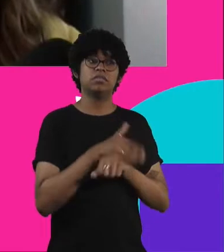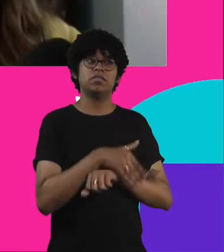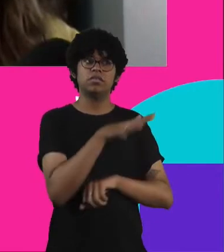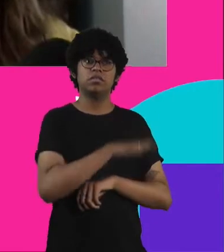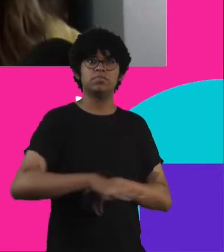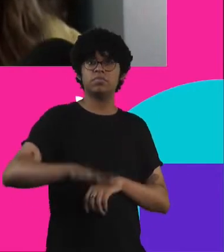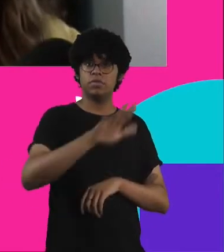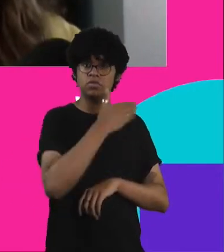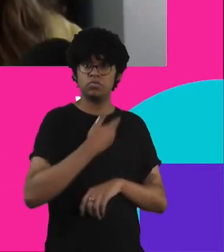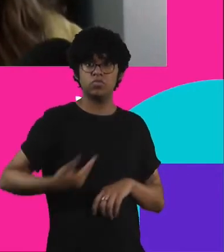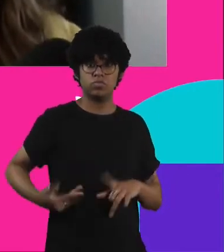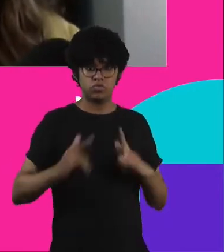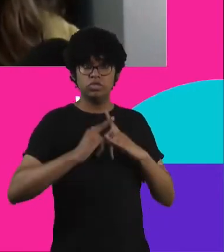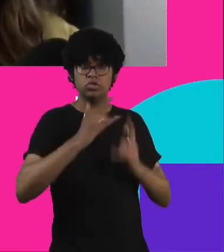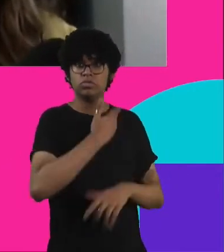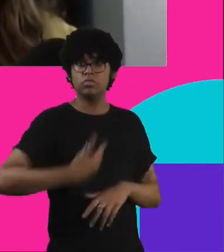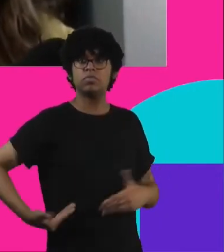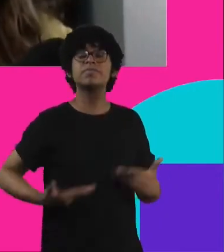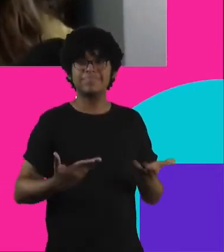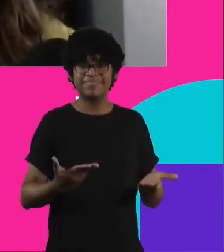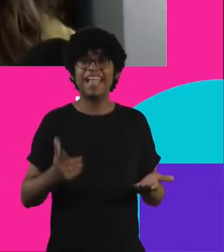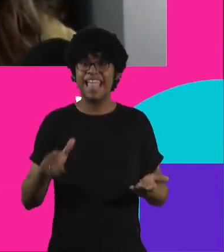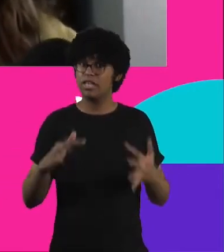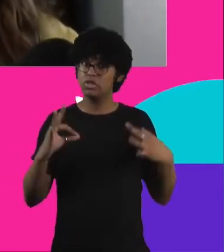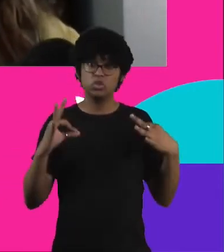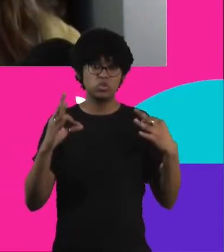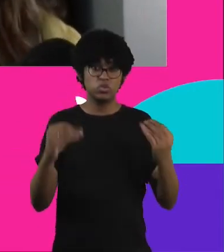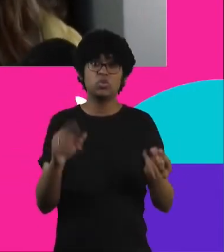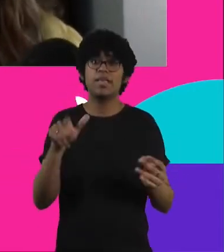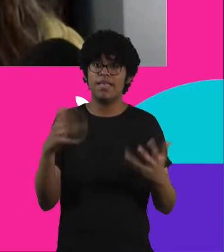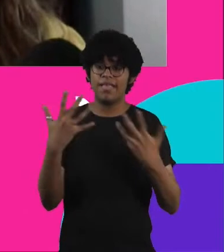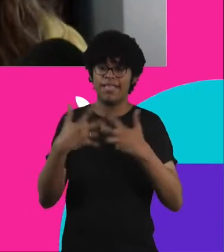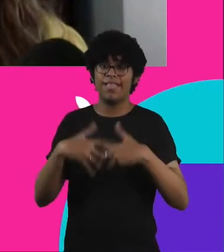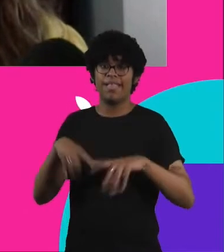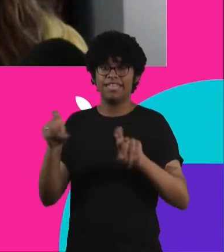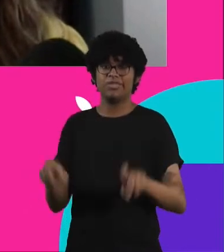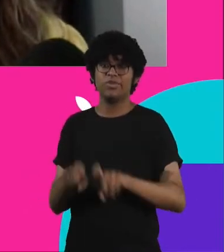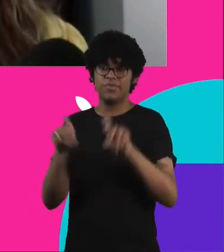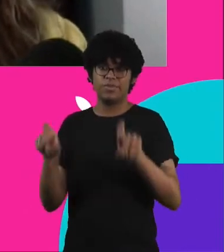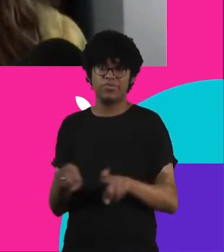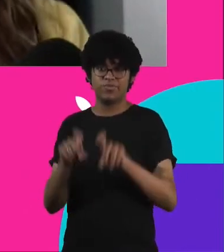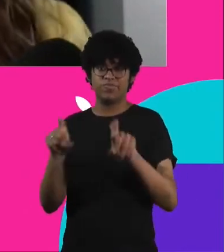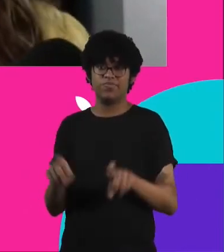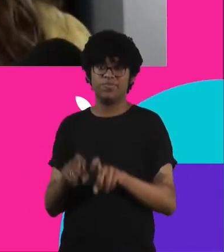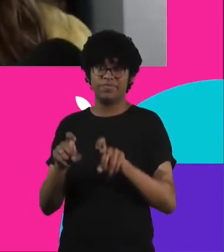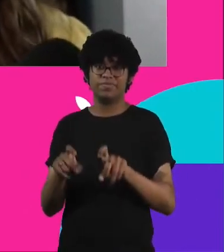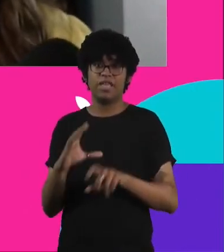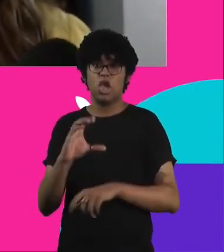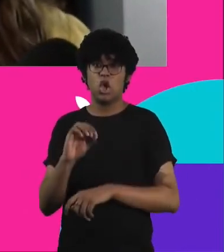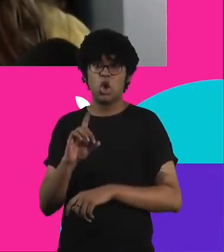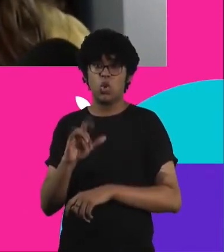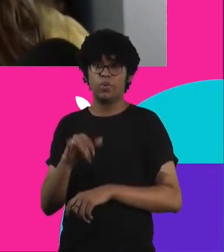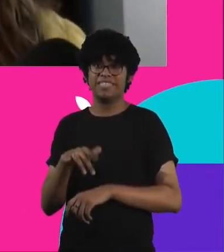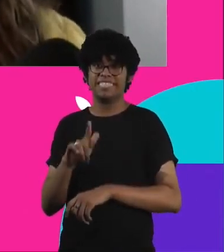de órgãos públicos. Isso tudo é realizado também com o uso de inteligência artificial. Na Coding Right saiu